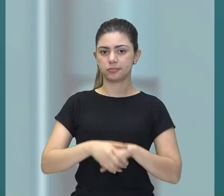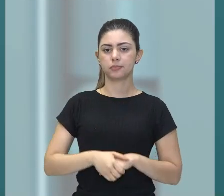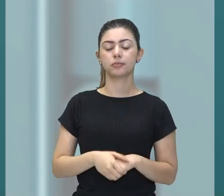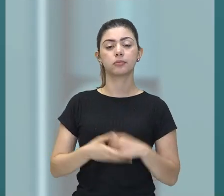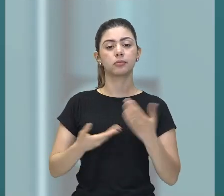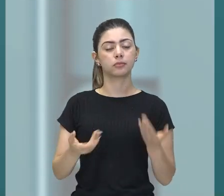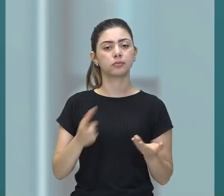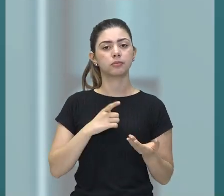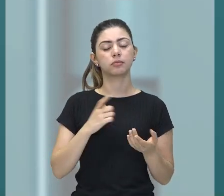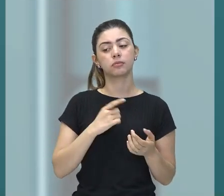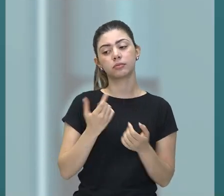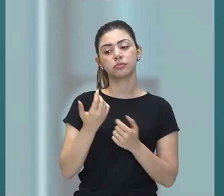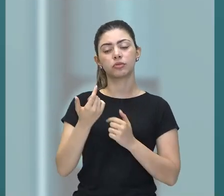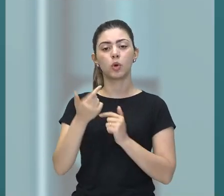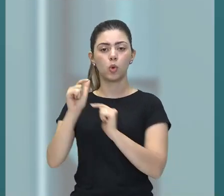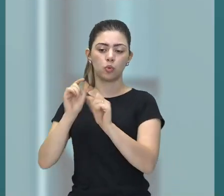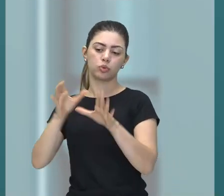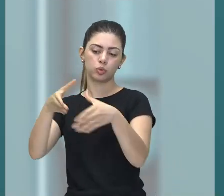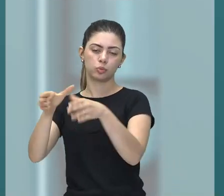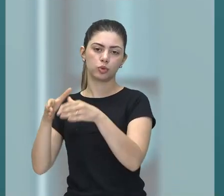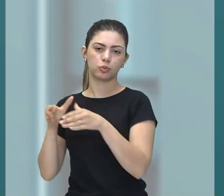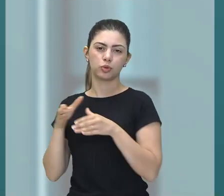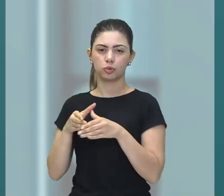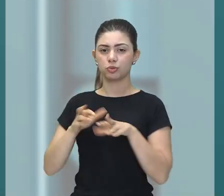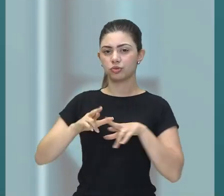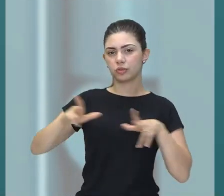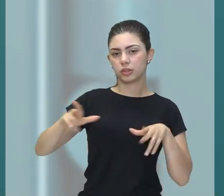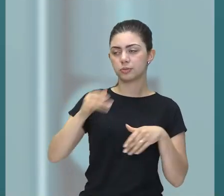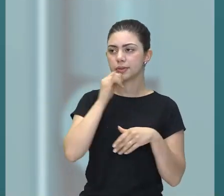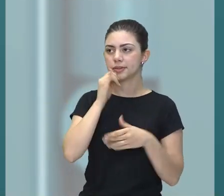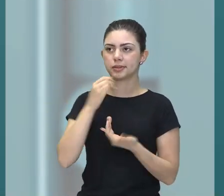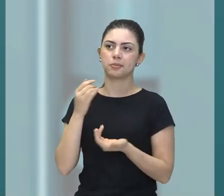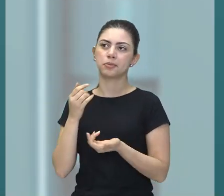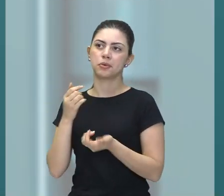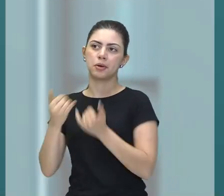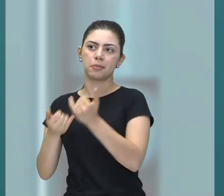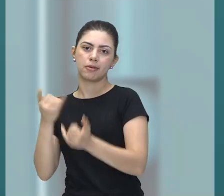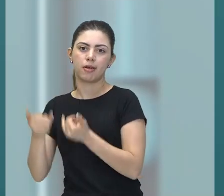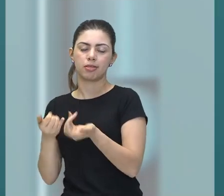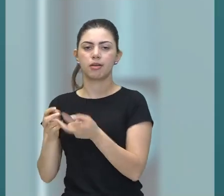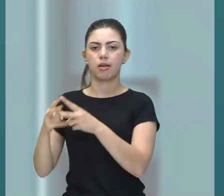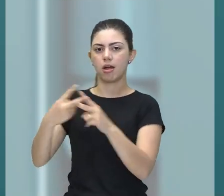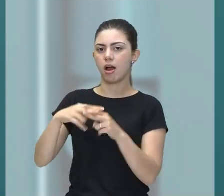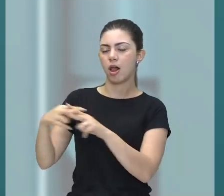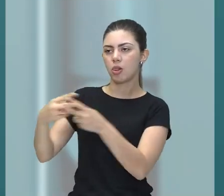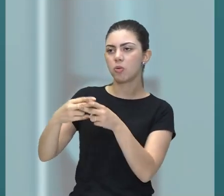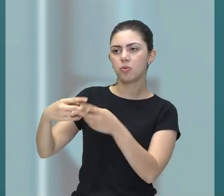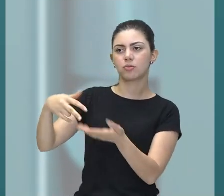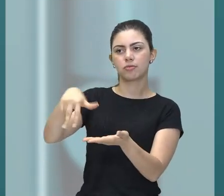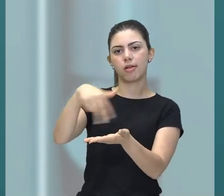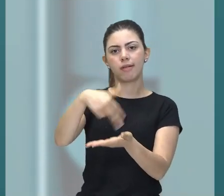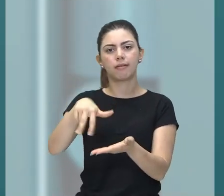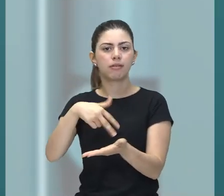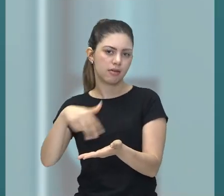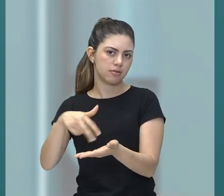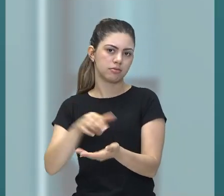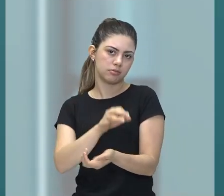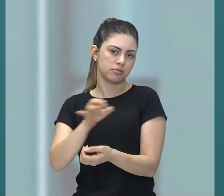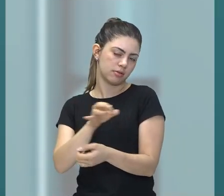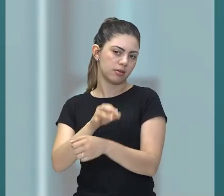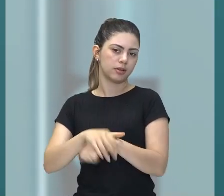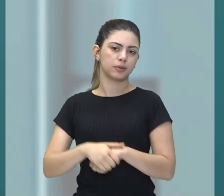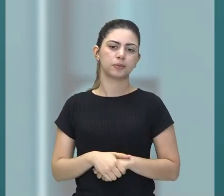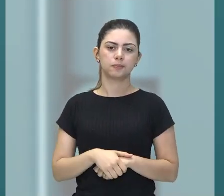das outras categorias, né, que são, vamos relembrar aí, os jogos, as lutas, as danças,